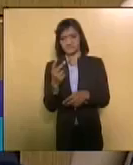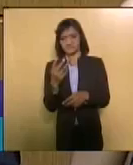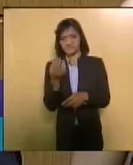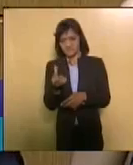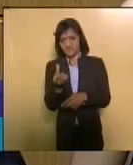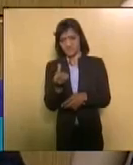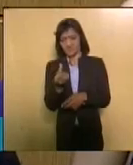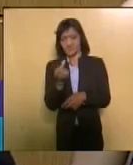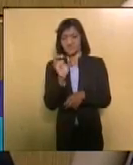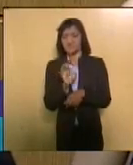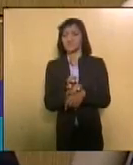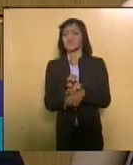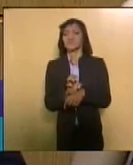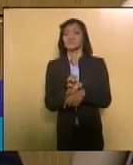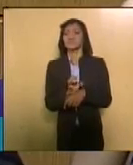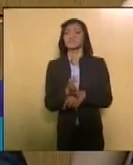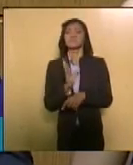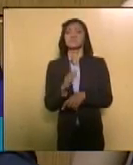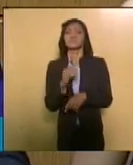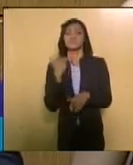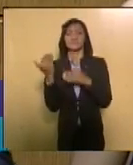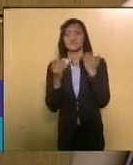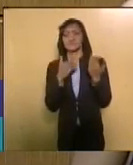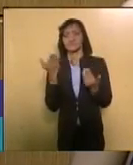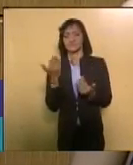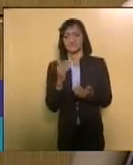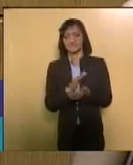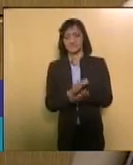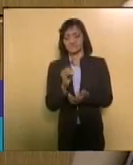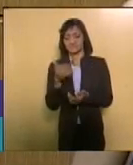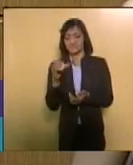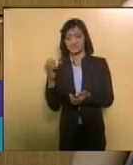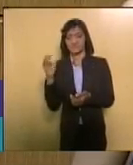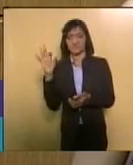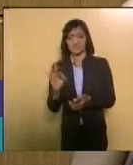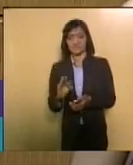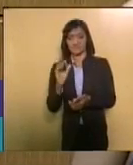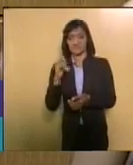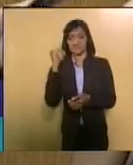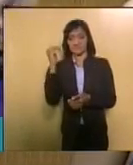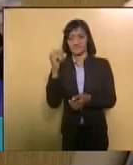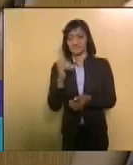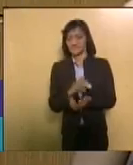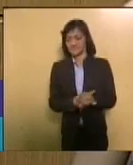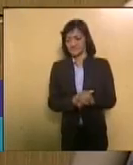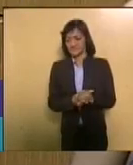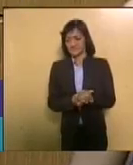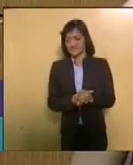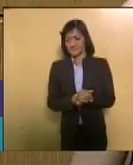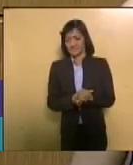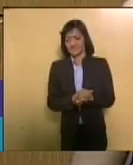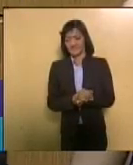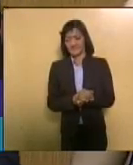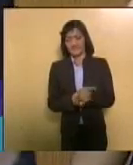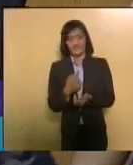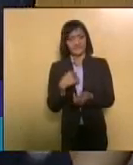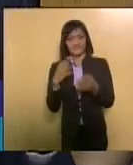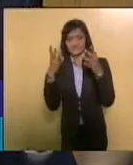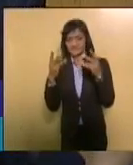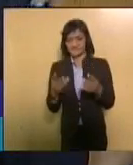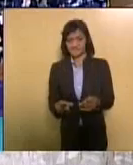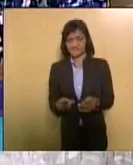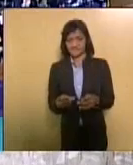estados que tiveram taxas de homicídios acima de 100% eu não vou ficar em detalhes